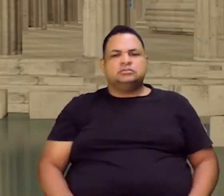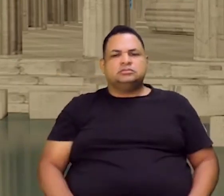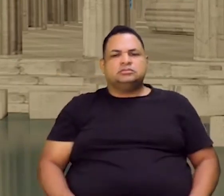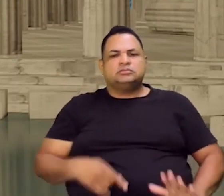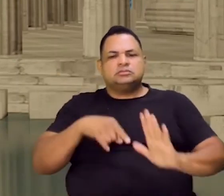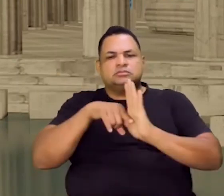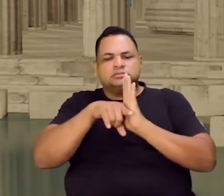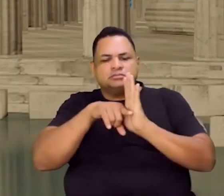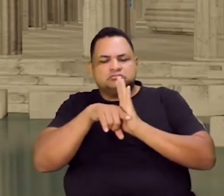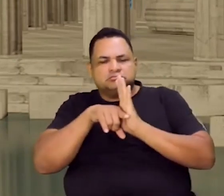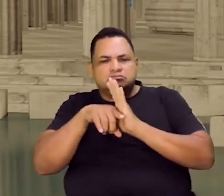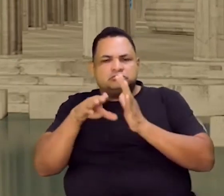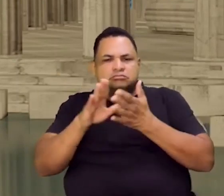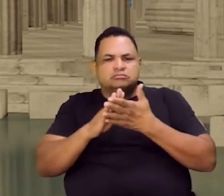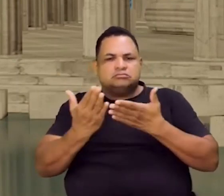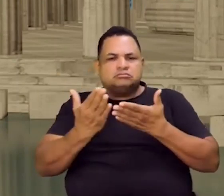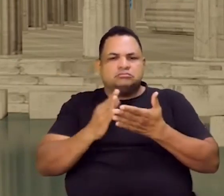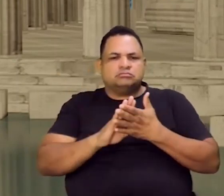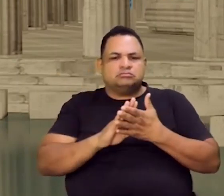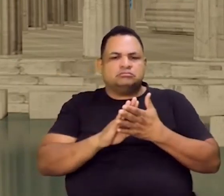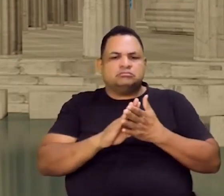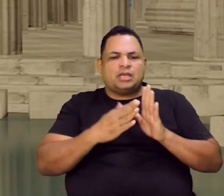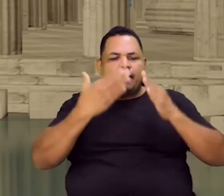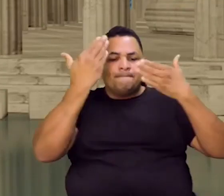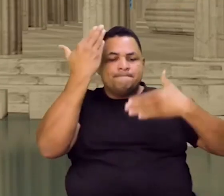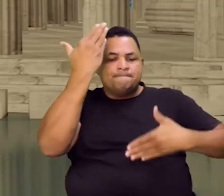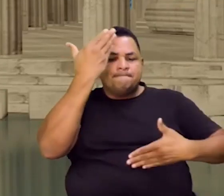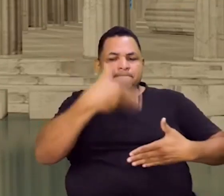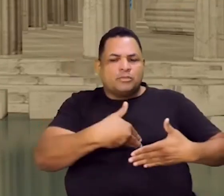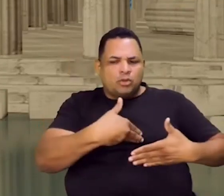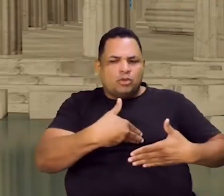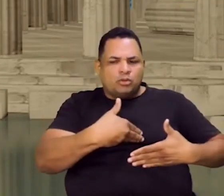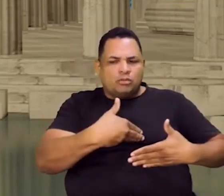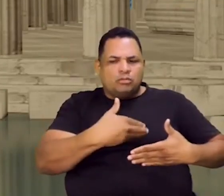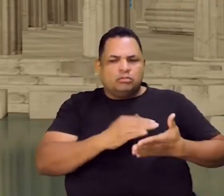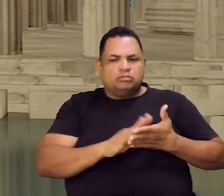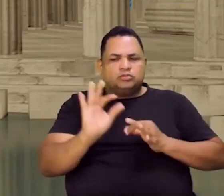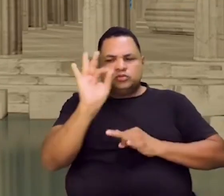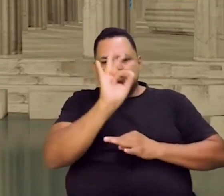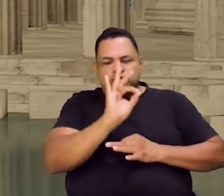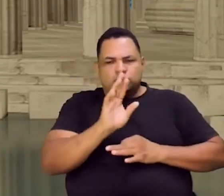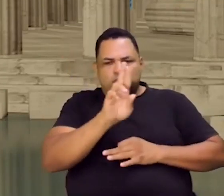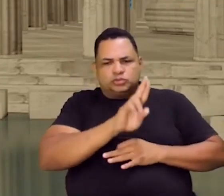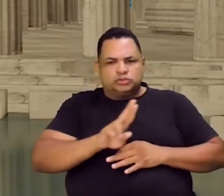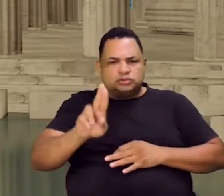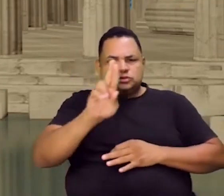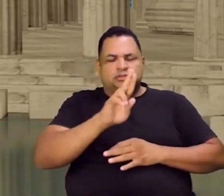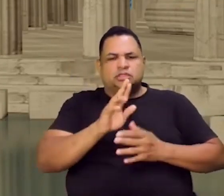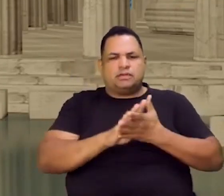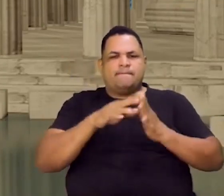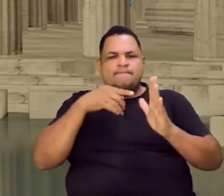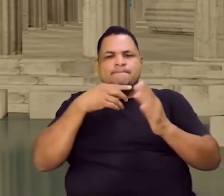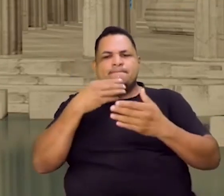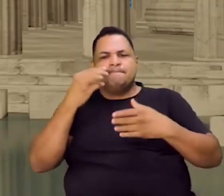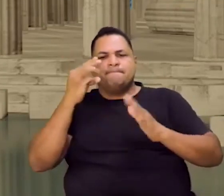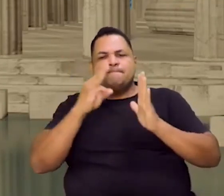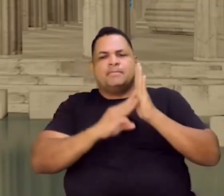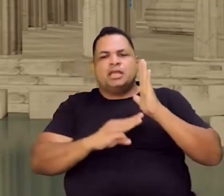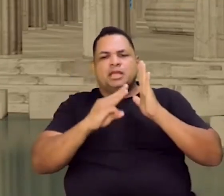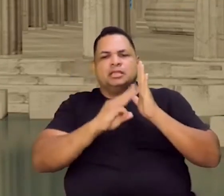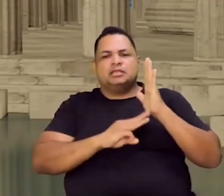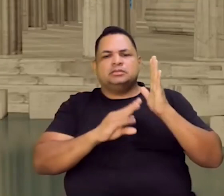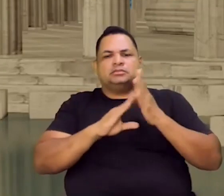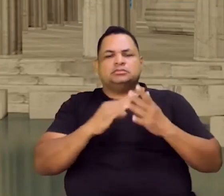vou analisar. Colocar à prova através de quê? De métodos. Ou seja, fazer ciência. Olha o criticismo,